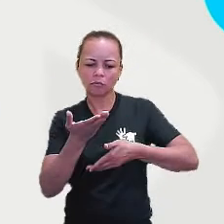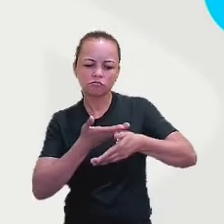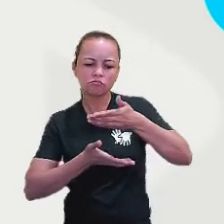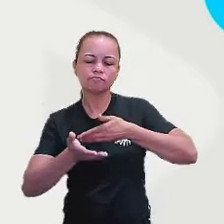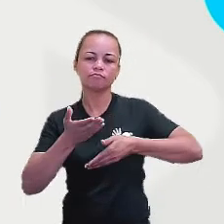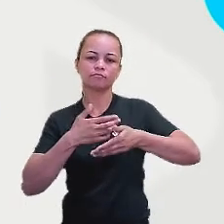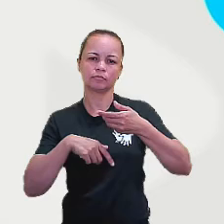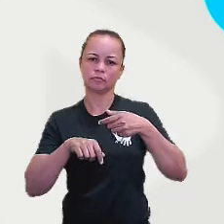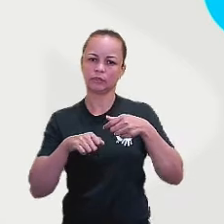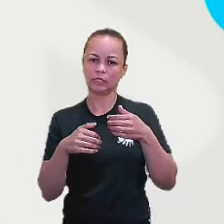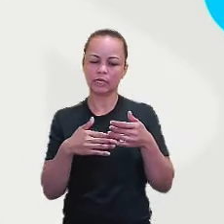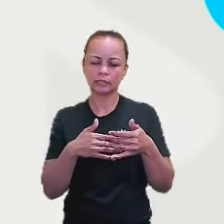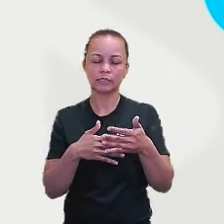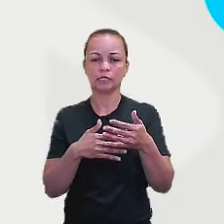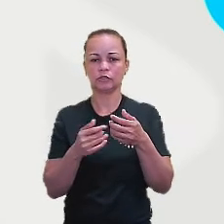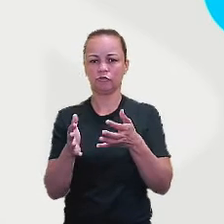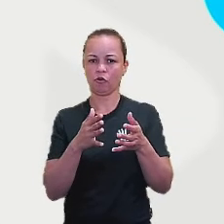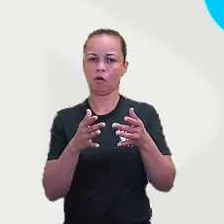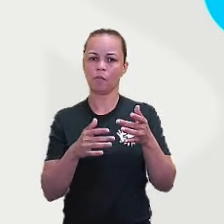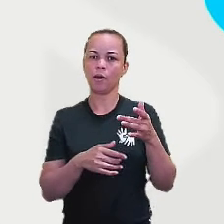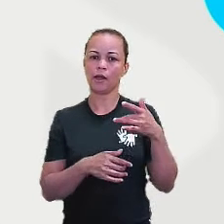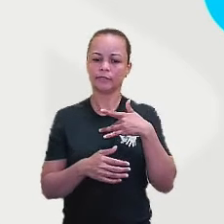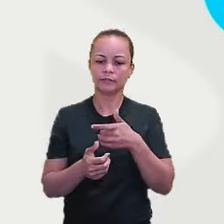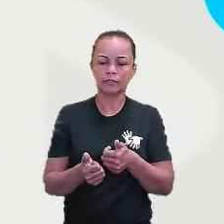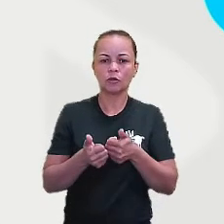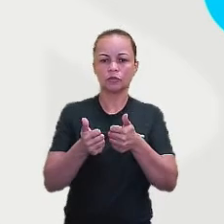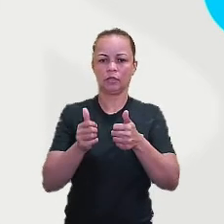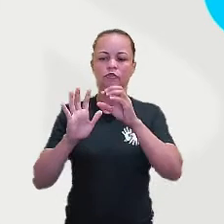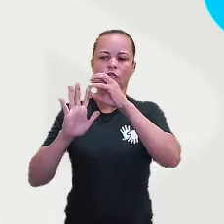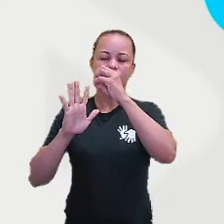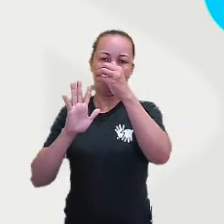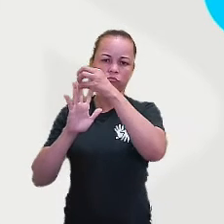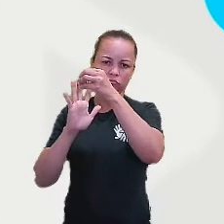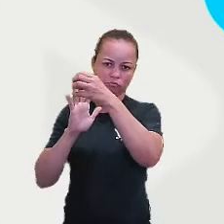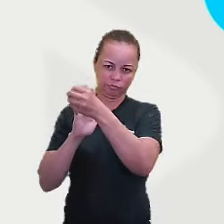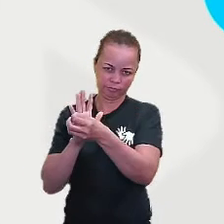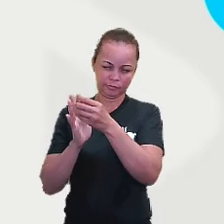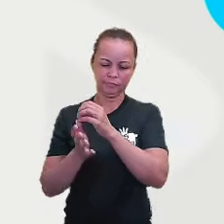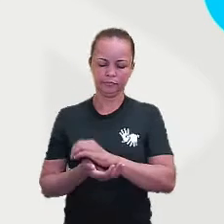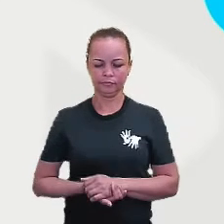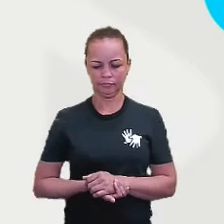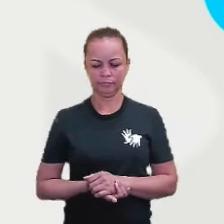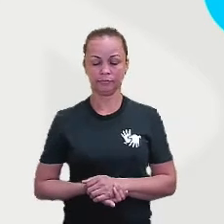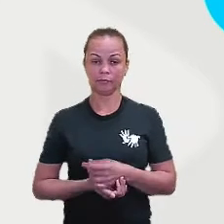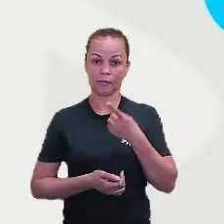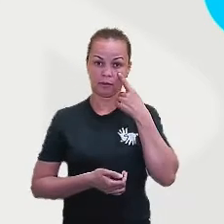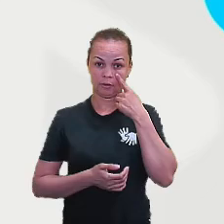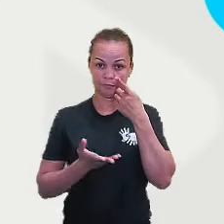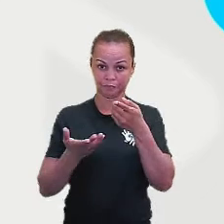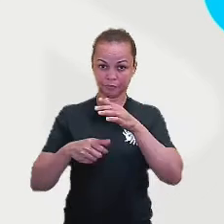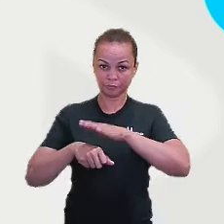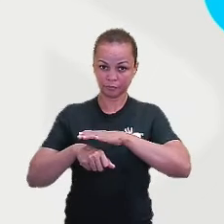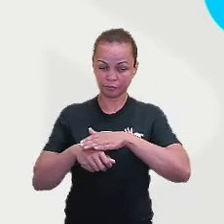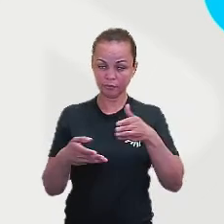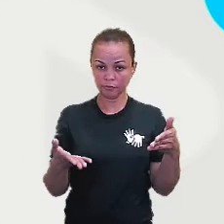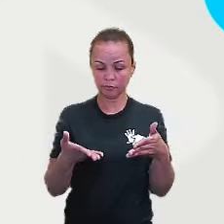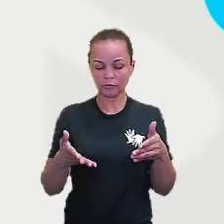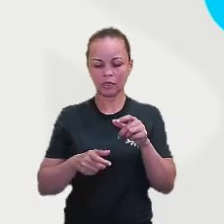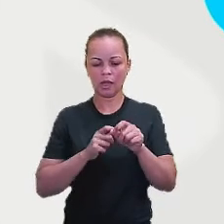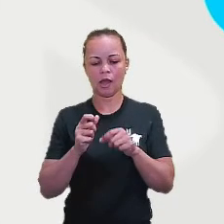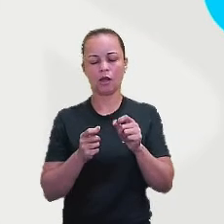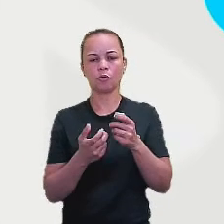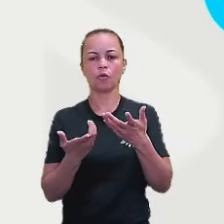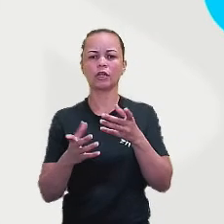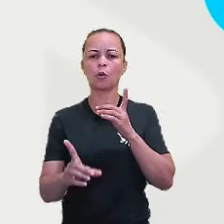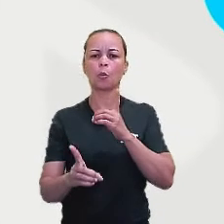se cambiando de forma saudável com a fotossíntese. A gente fala já já. Mas eu quero chamar a atenção de vocês isso. Nesse primeiro momento, aonde a gente vai encontrar o